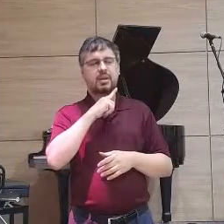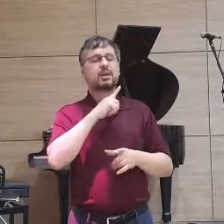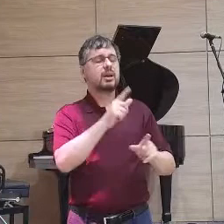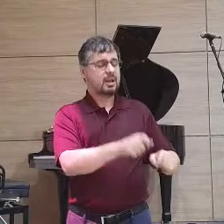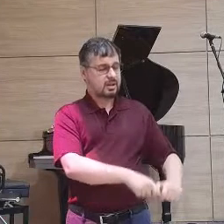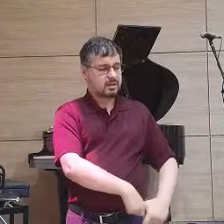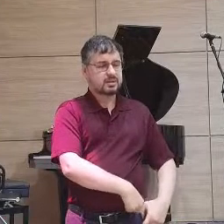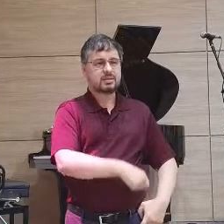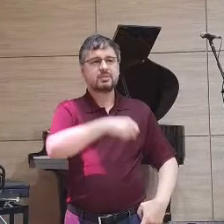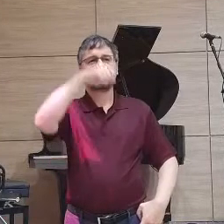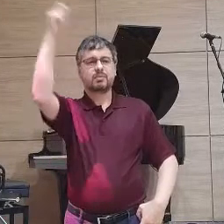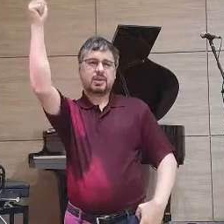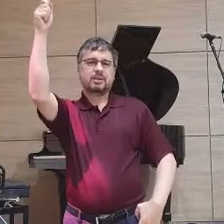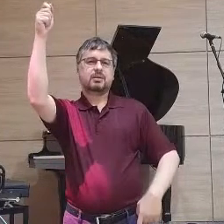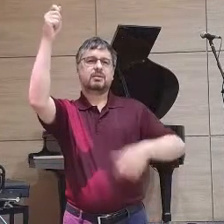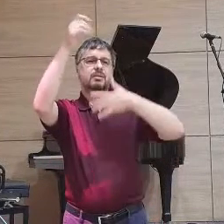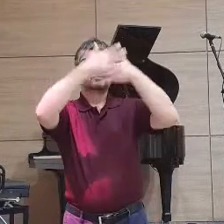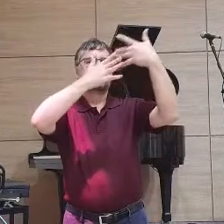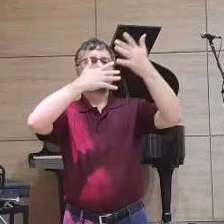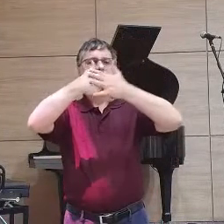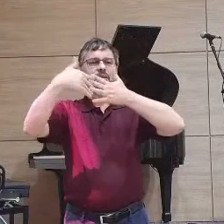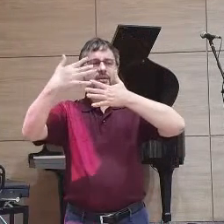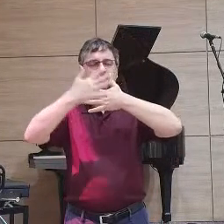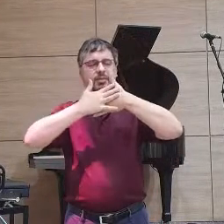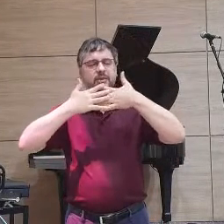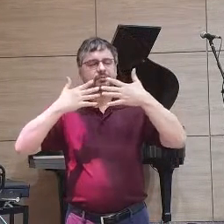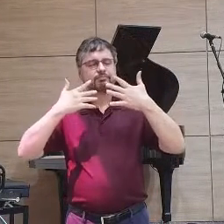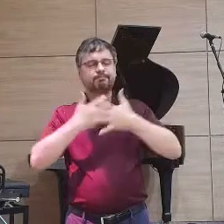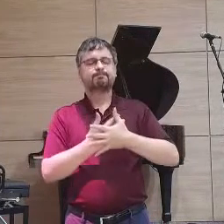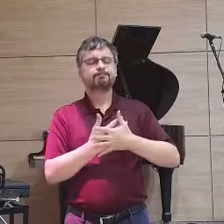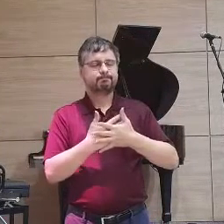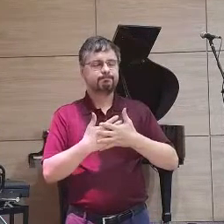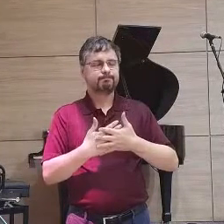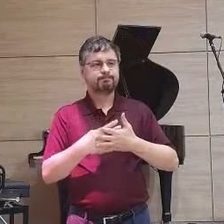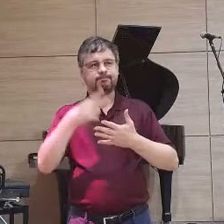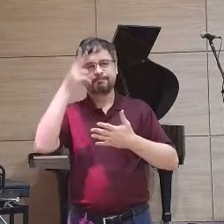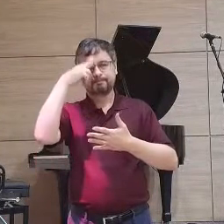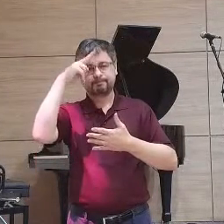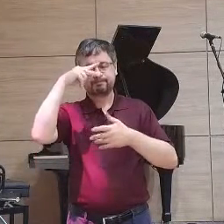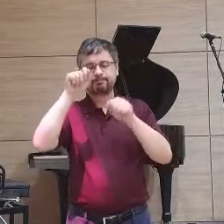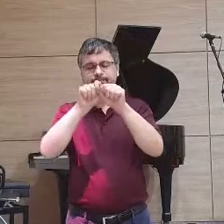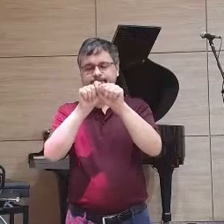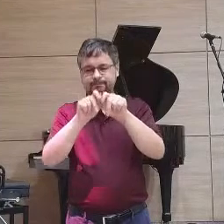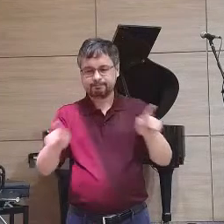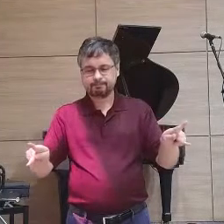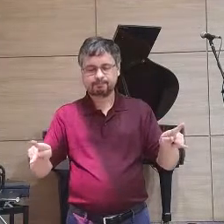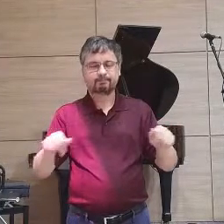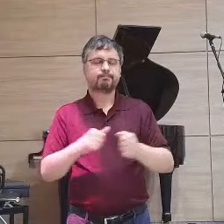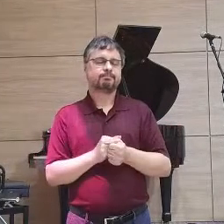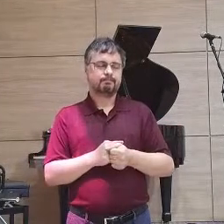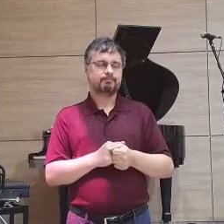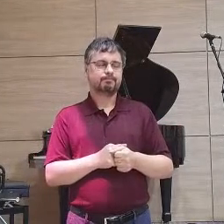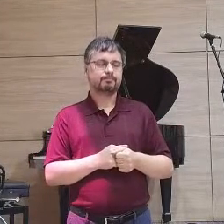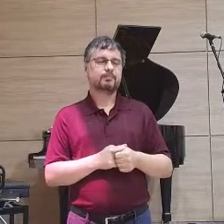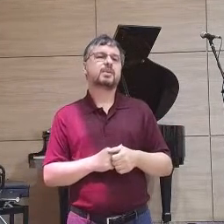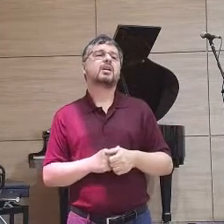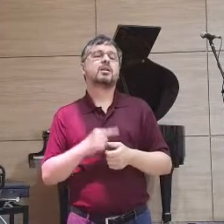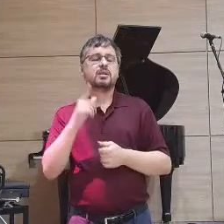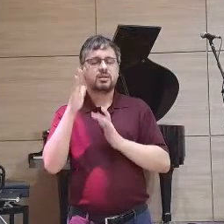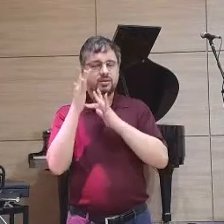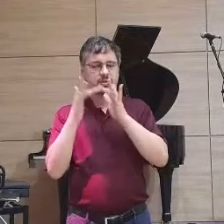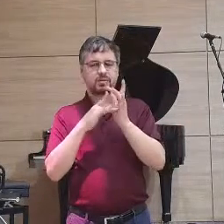em sua mão lembra-la de Apocalipse Capítulo 2 e há o direito da espada